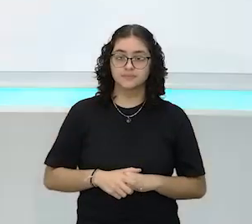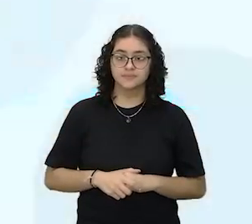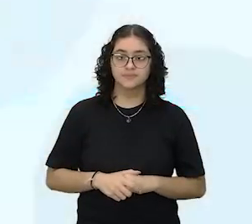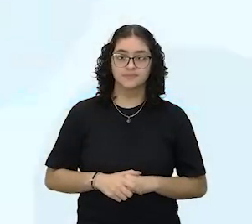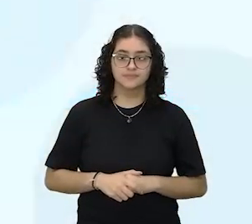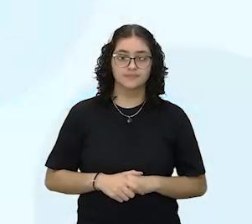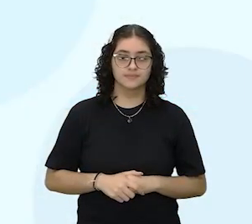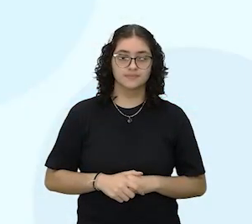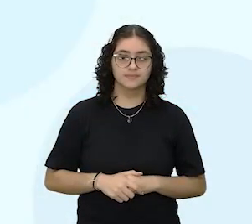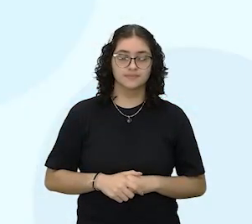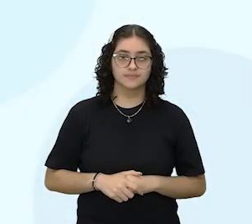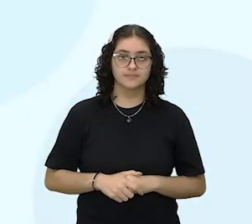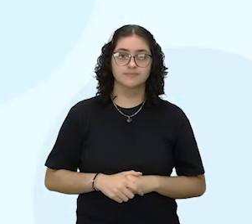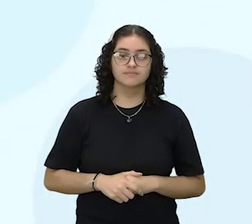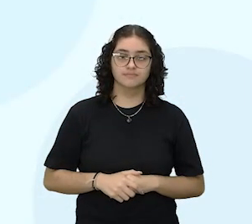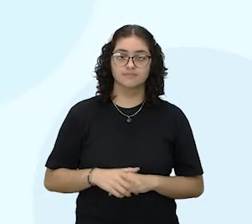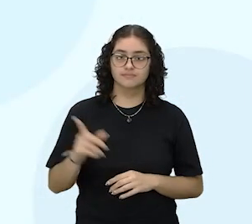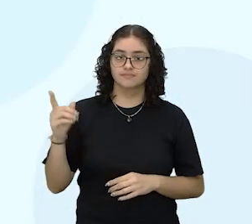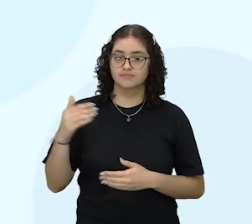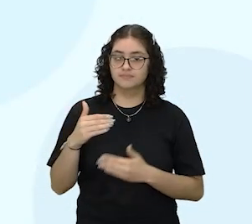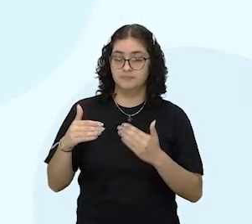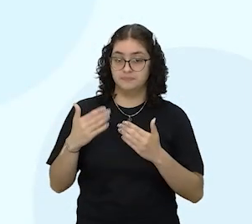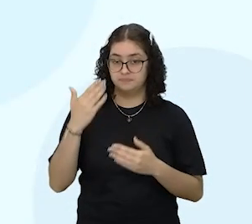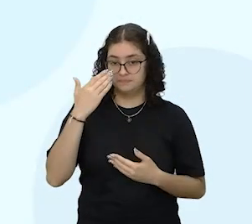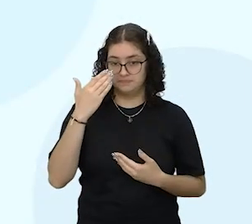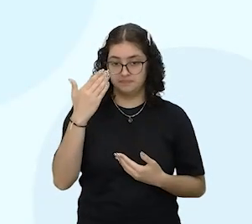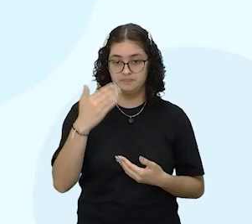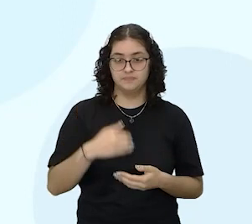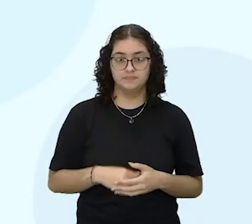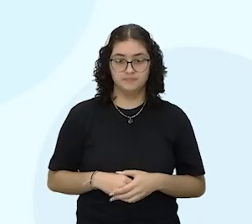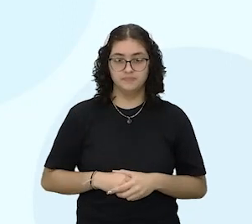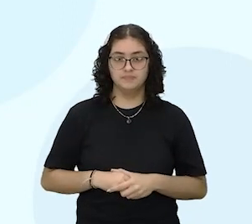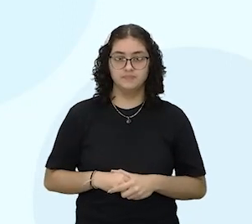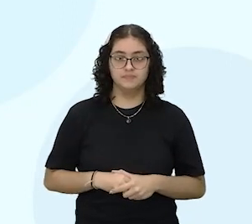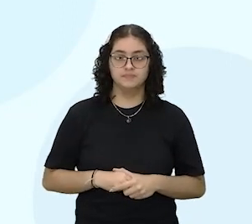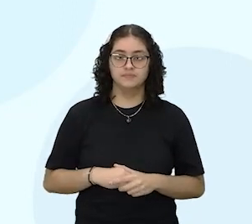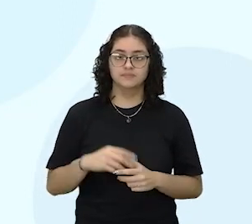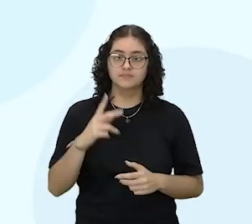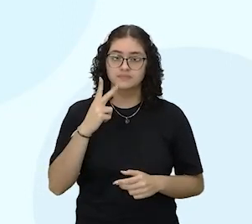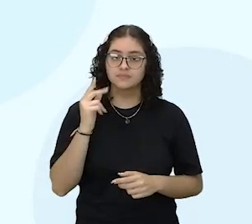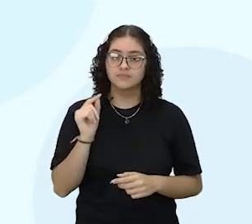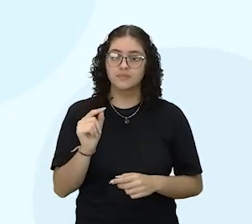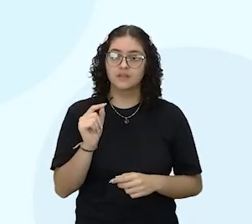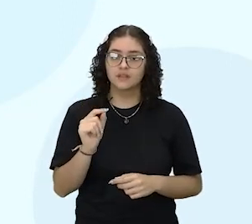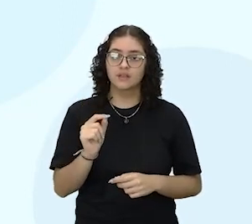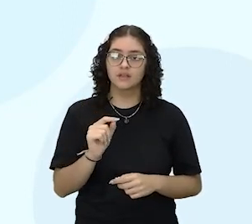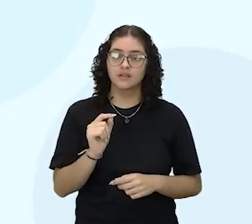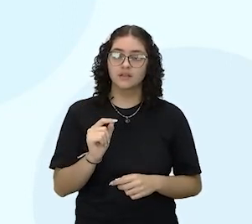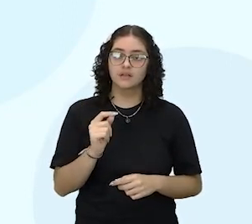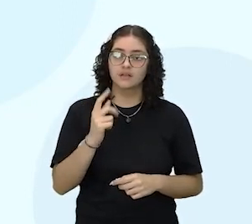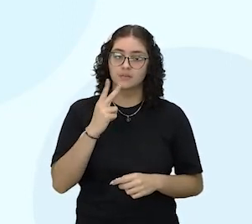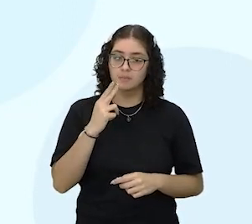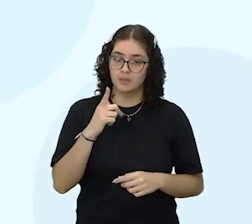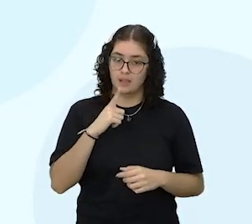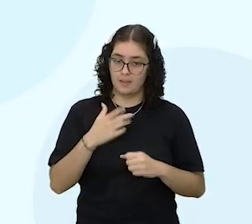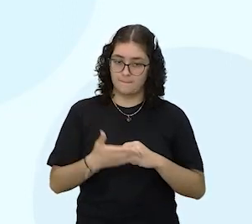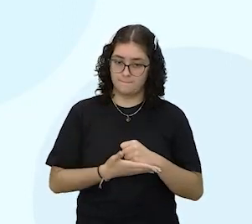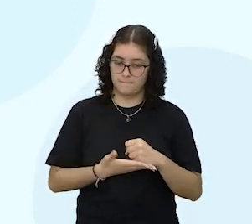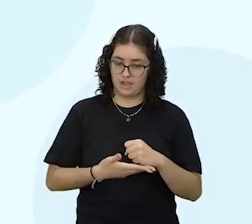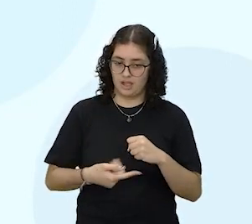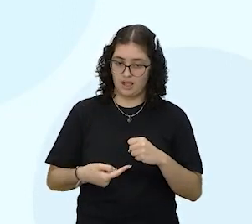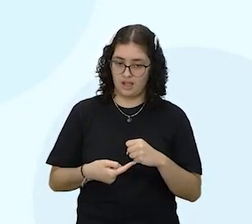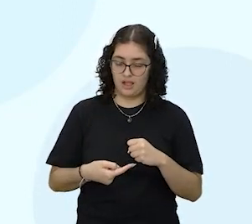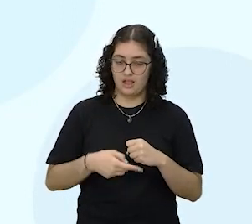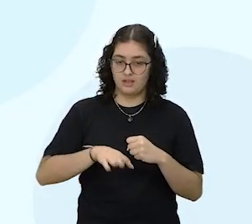por favor. Valeu, obrigado. Então, esse envelhecimento, a base da pirâmide, onde estão